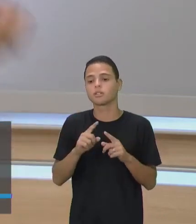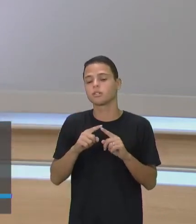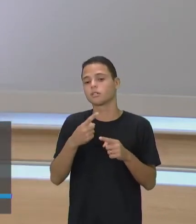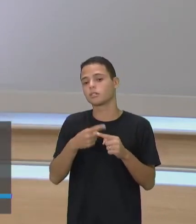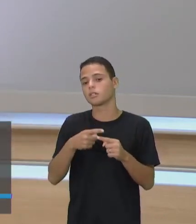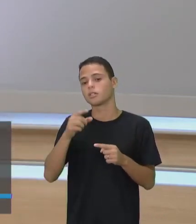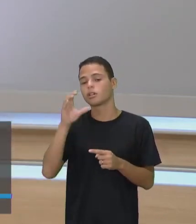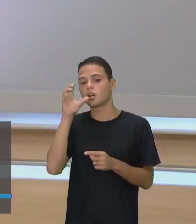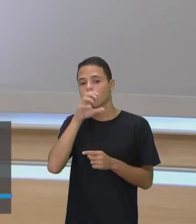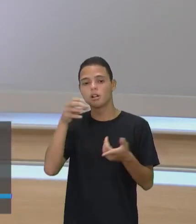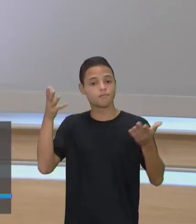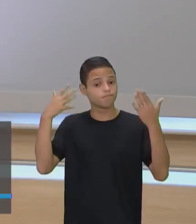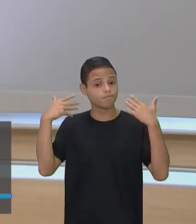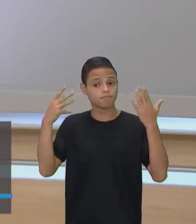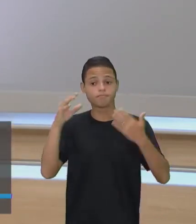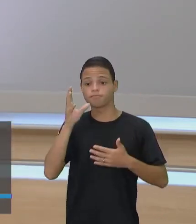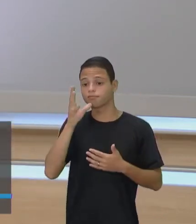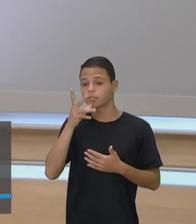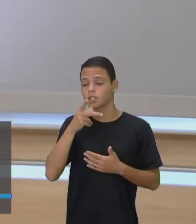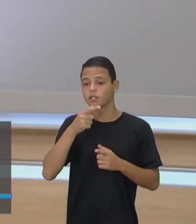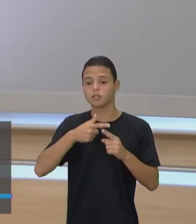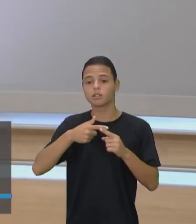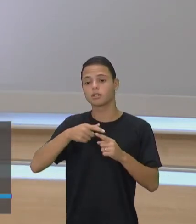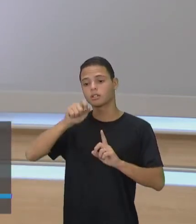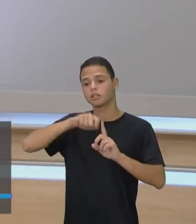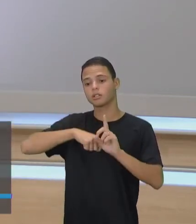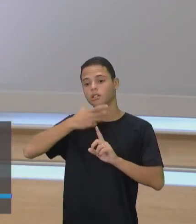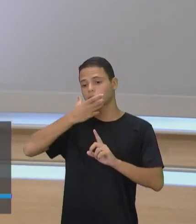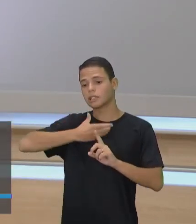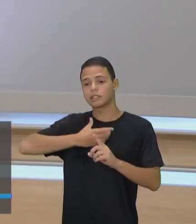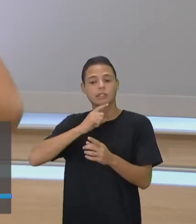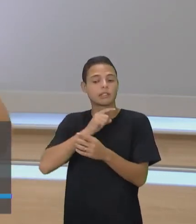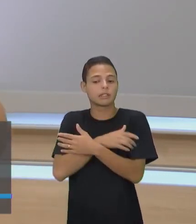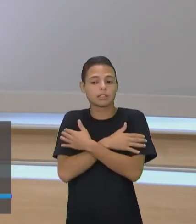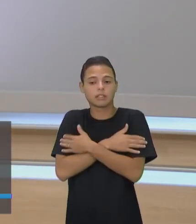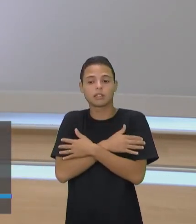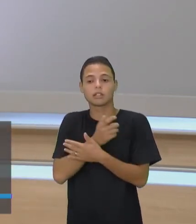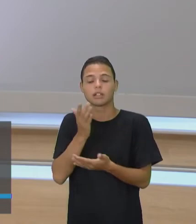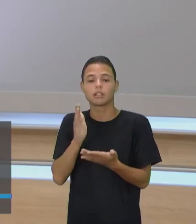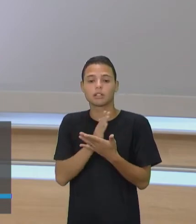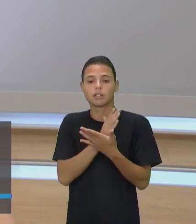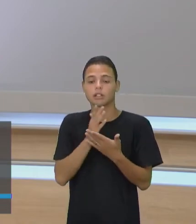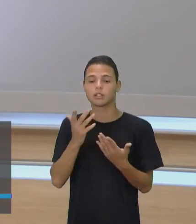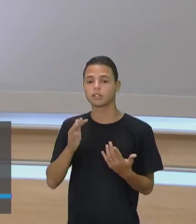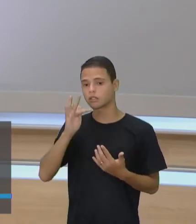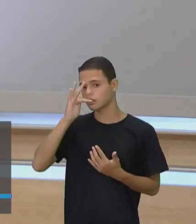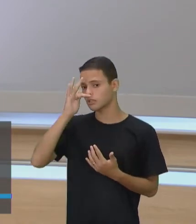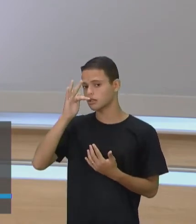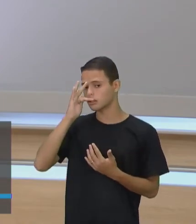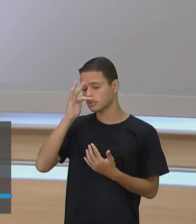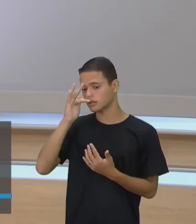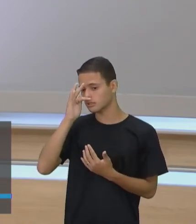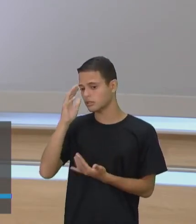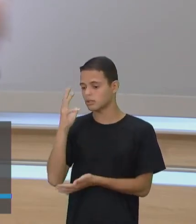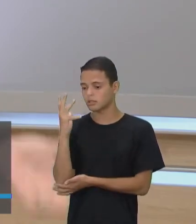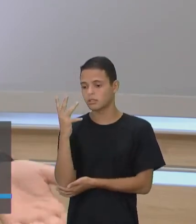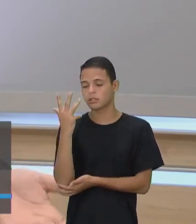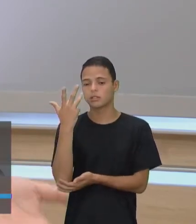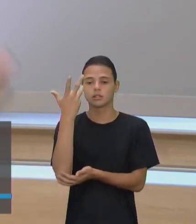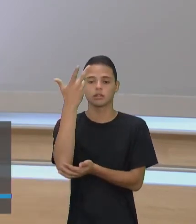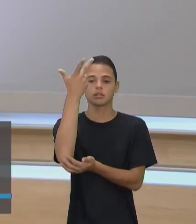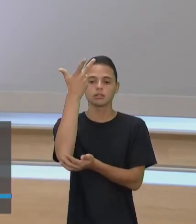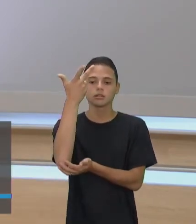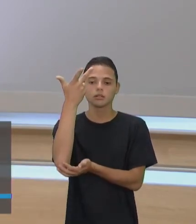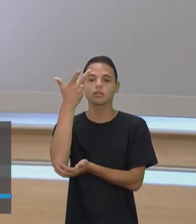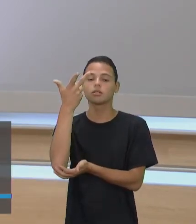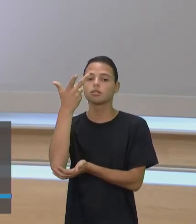chegou depois do que ele deveria estar com... Dezembro a gente ainda estava com frio. Tem planta que não vai desenvolver com frio, ele só vai começar a desenvolver no calor. Isso, vamos